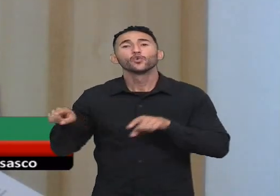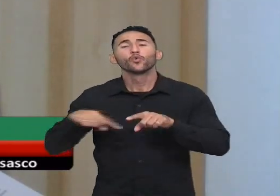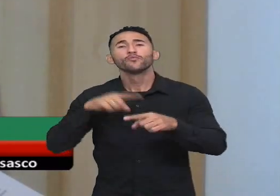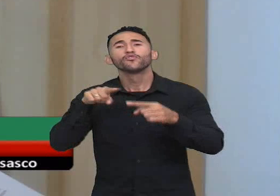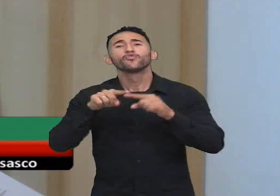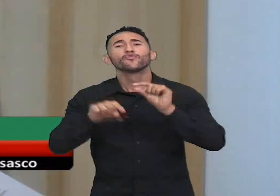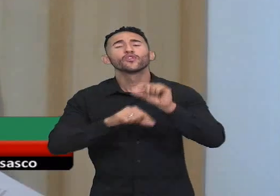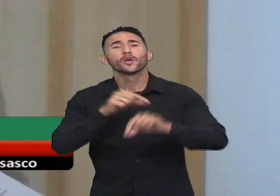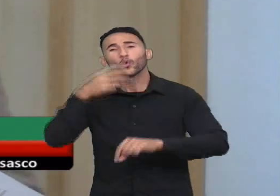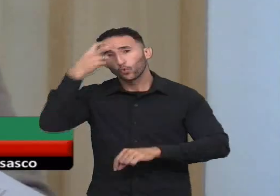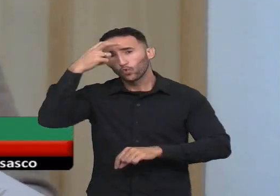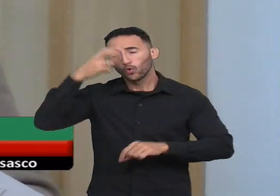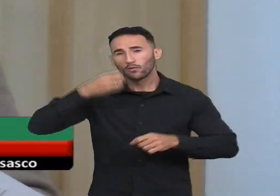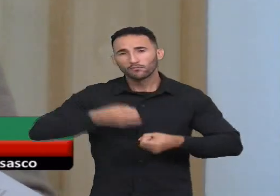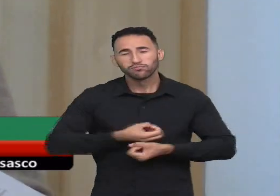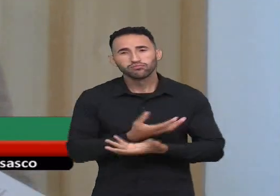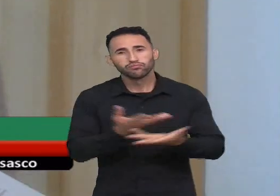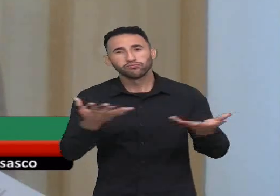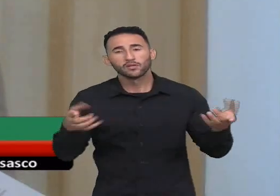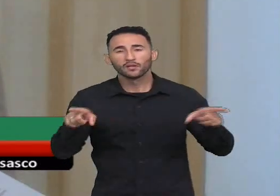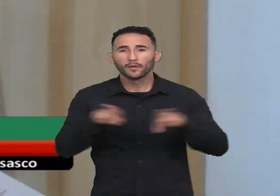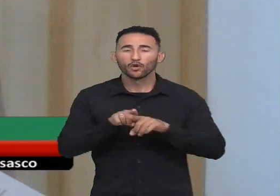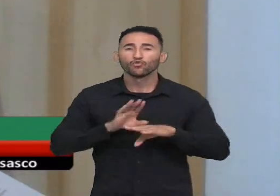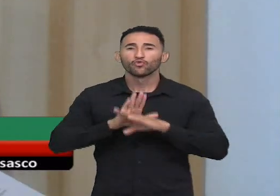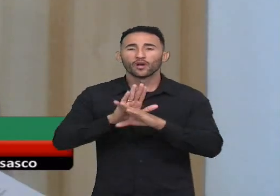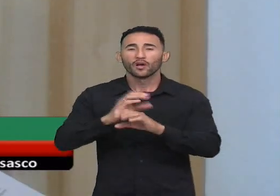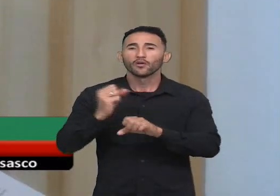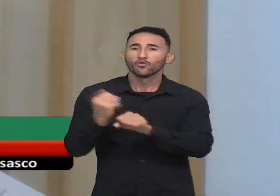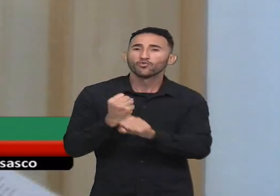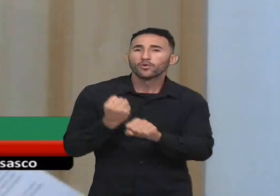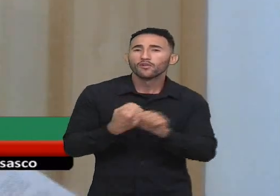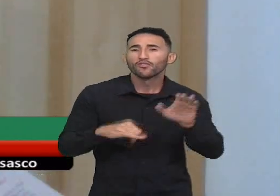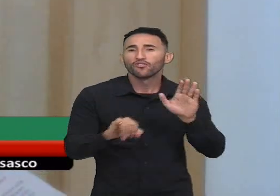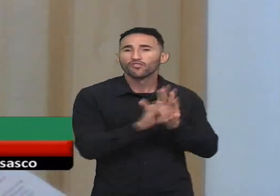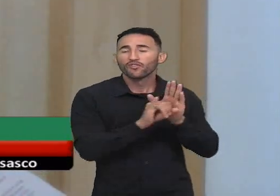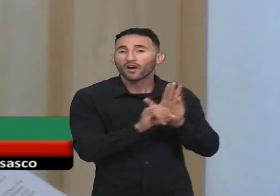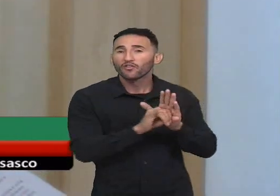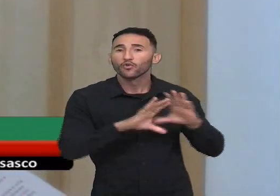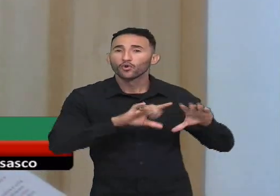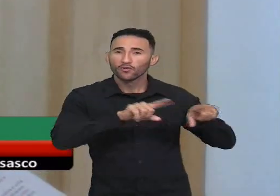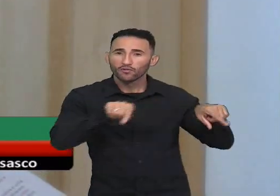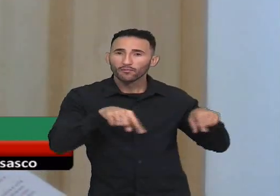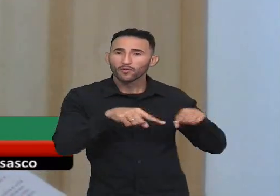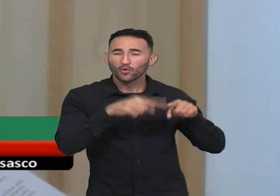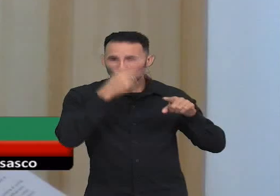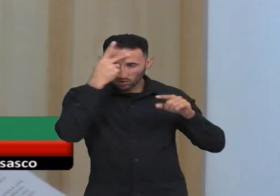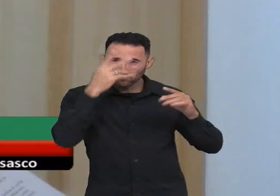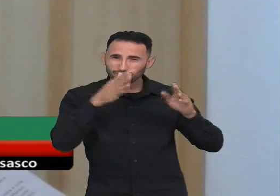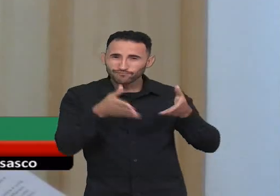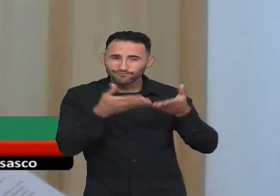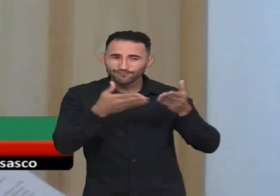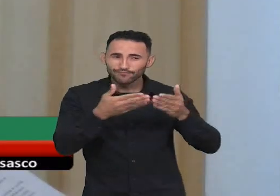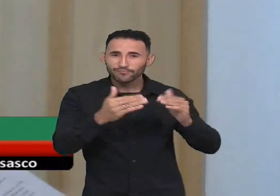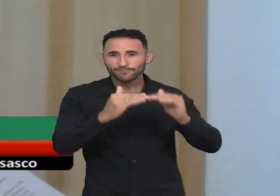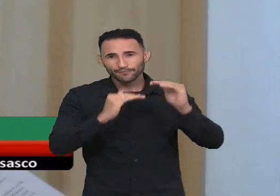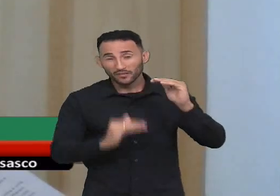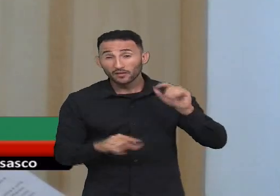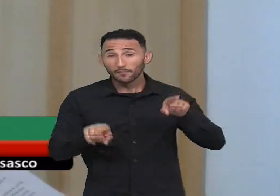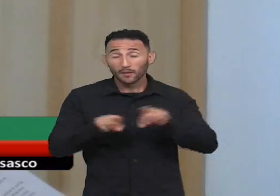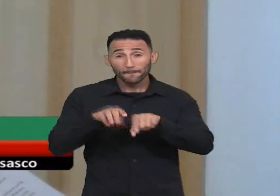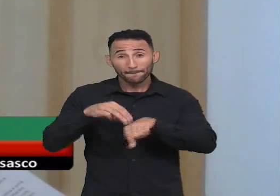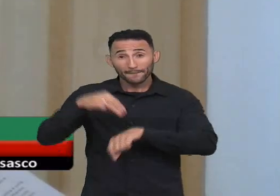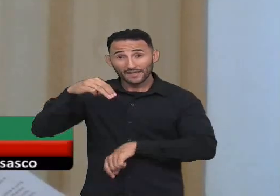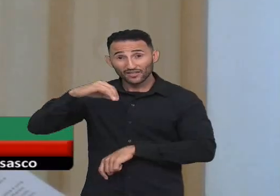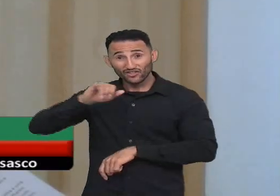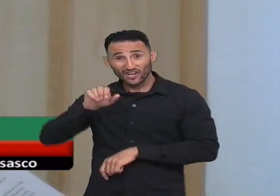difundir a cultura, atuar na construção de identidade e inclusão das classes menos favorecidas. O mestre Jairinho, já